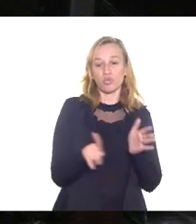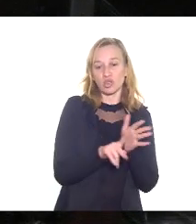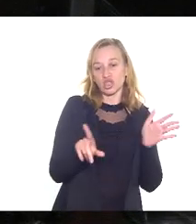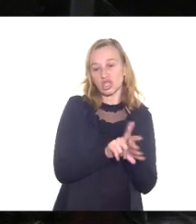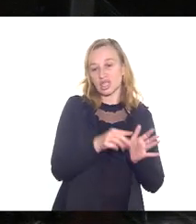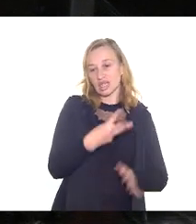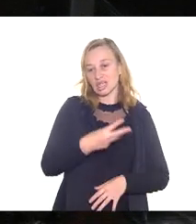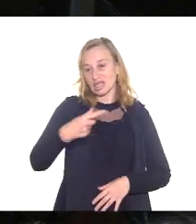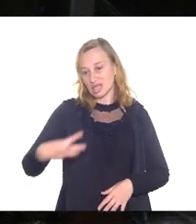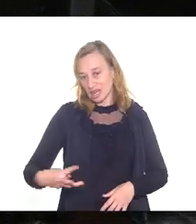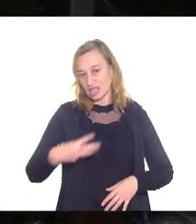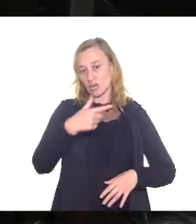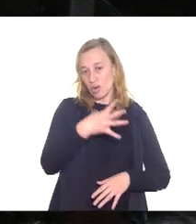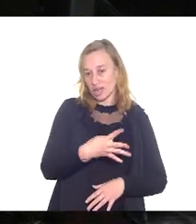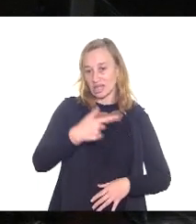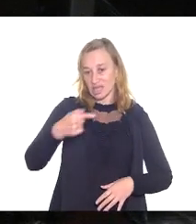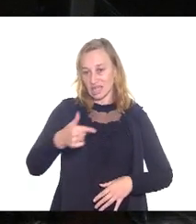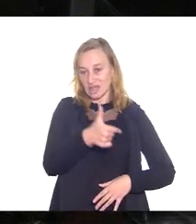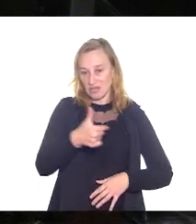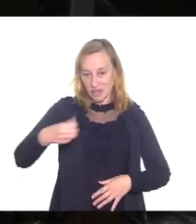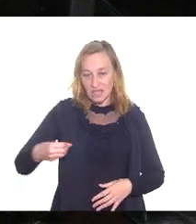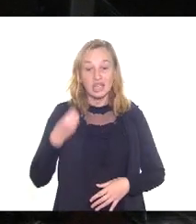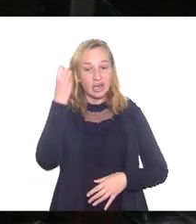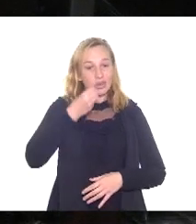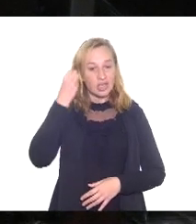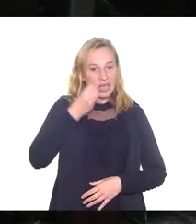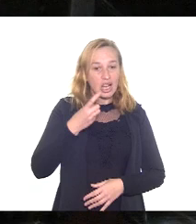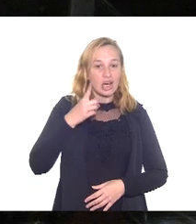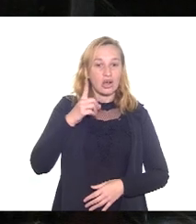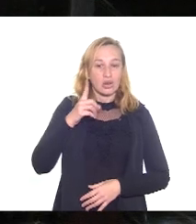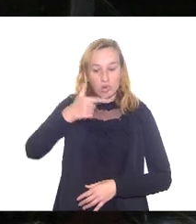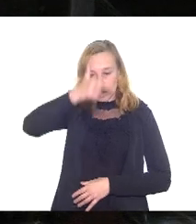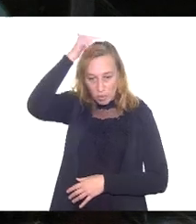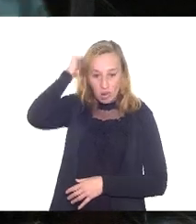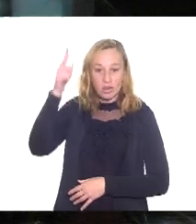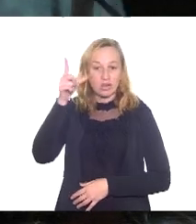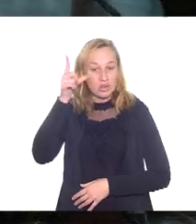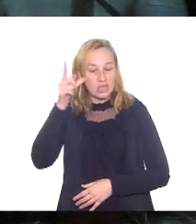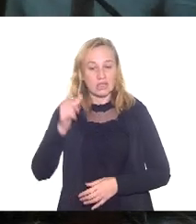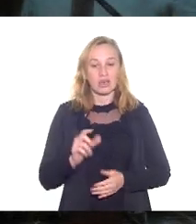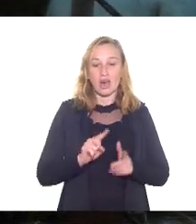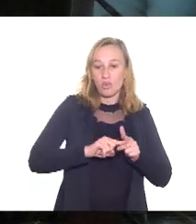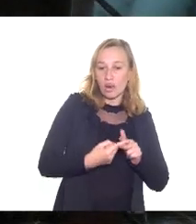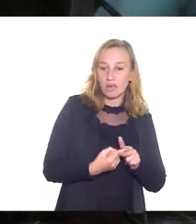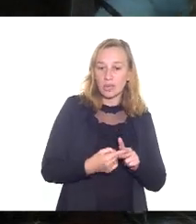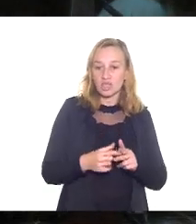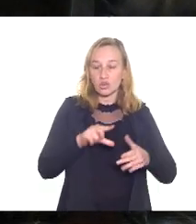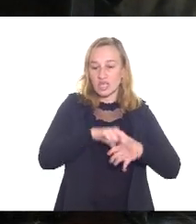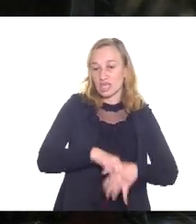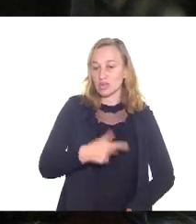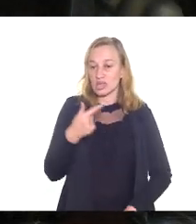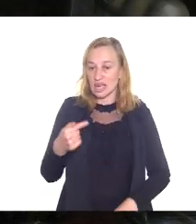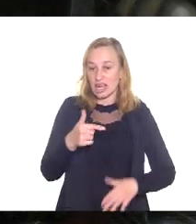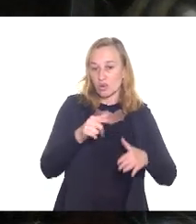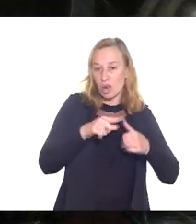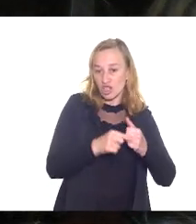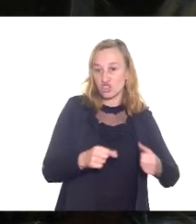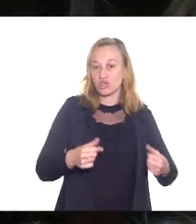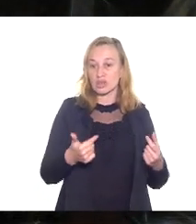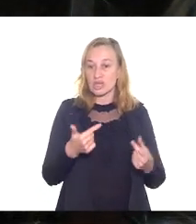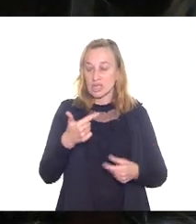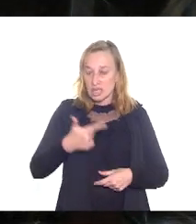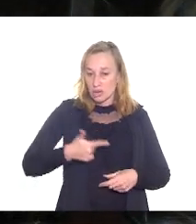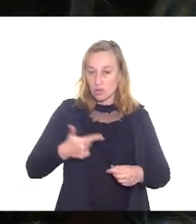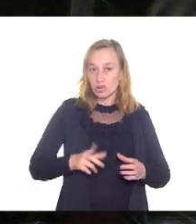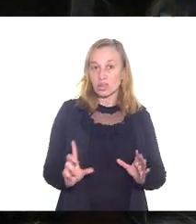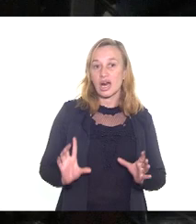lei 3347 de 20, de autoria dos deputados Luiz Paulo e Lucinha, que o regulamento, o inciso 7º do artigo 2º da Lei